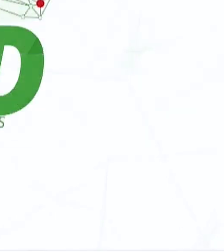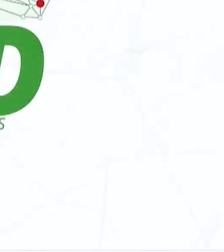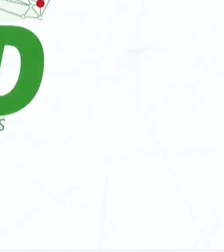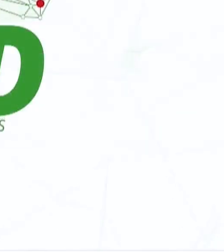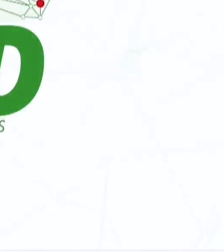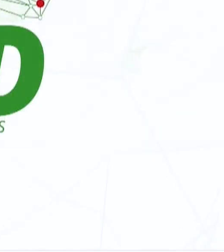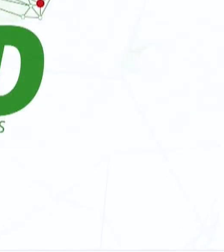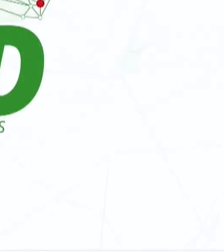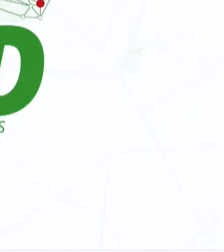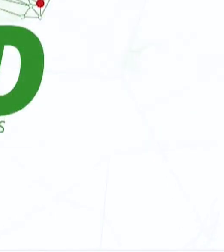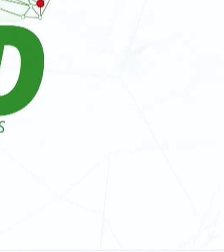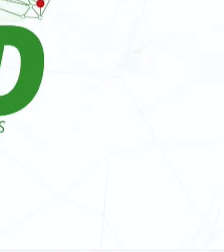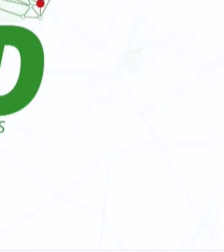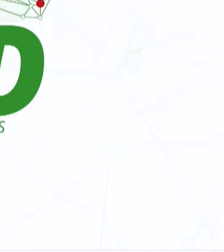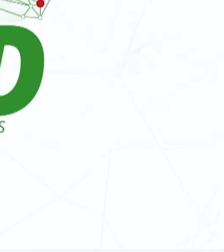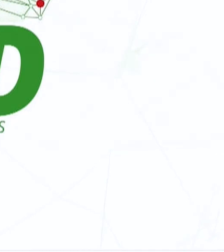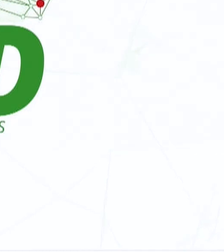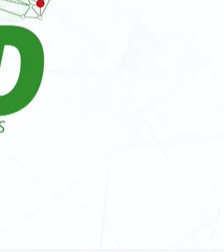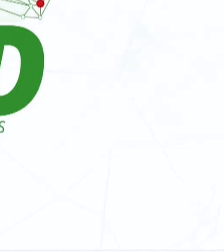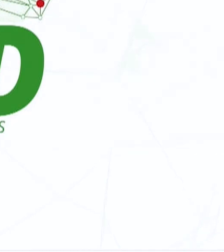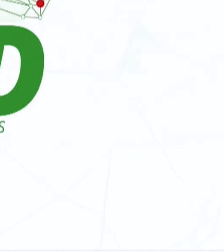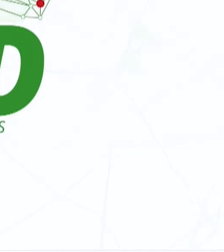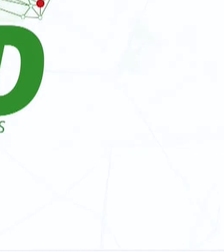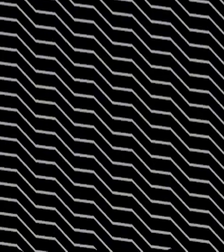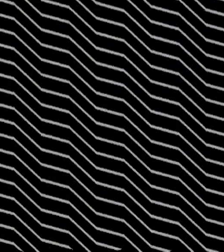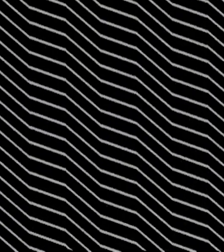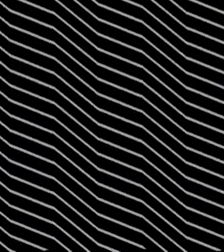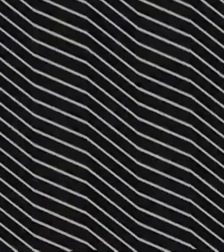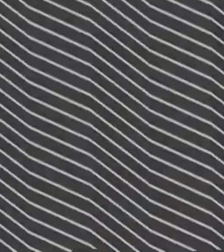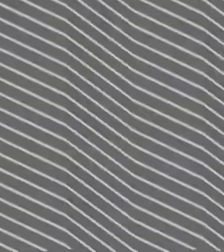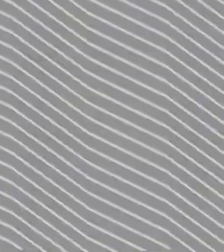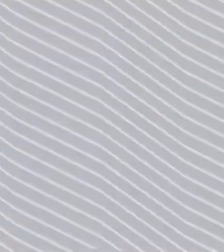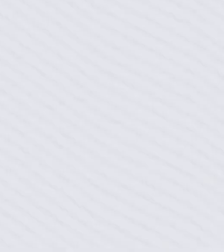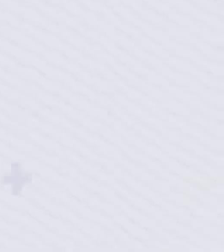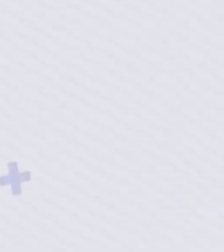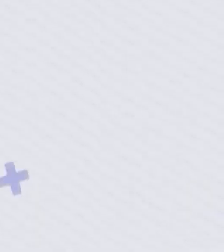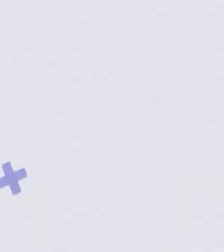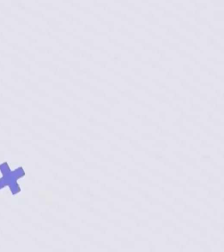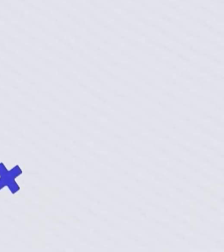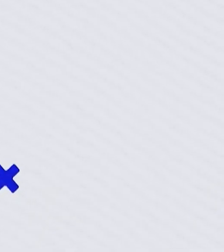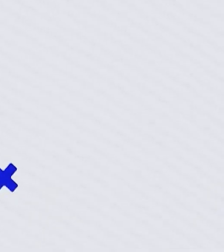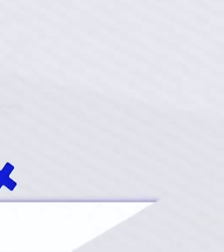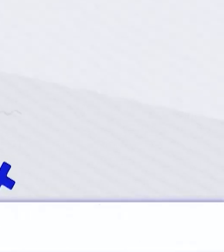Educação à distância, mudando realidades.